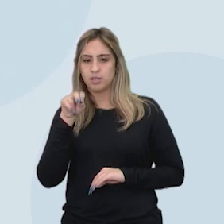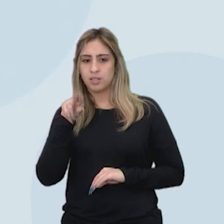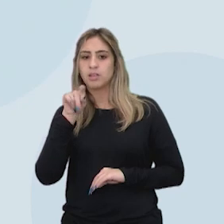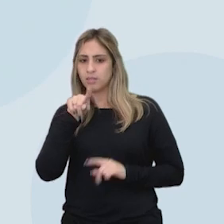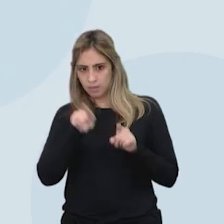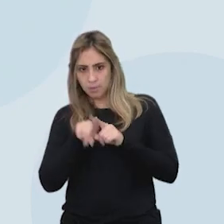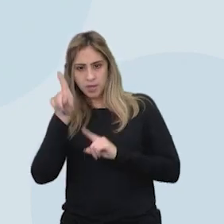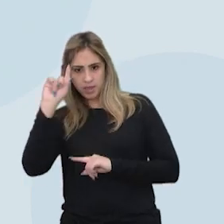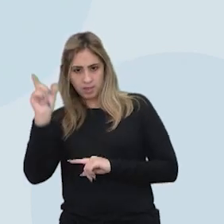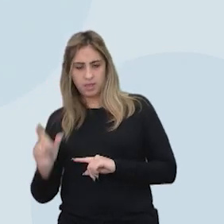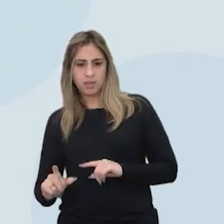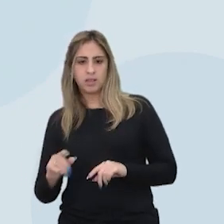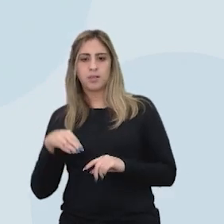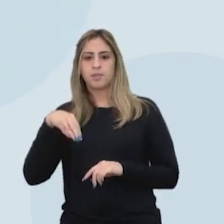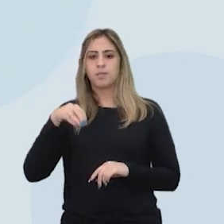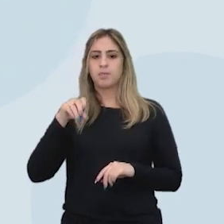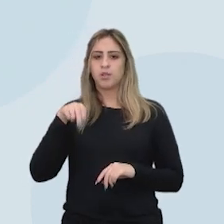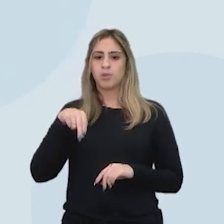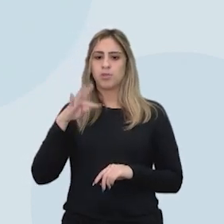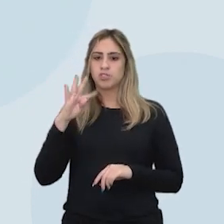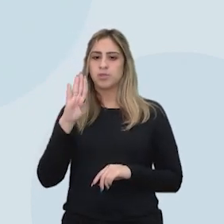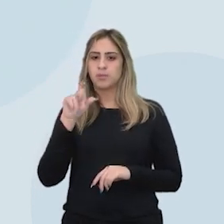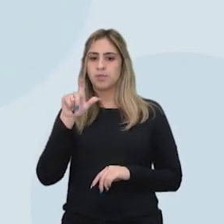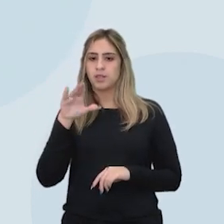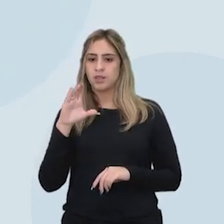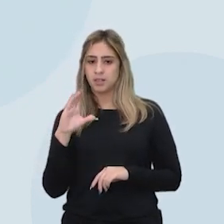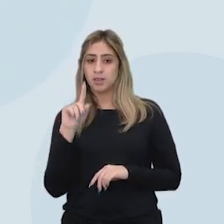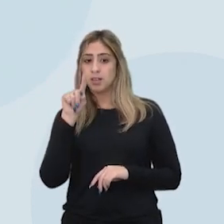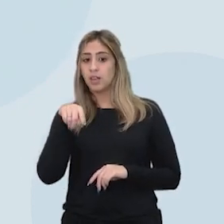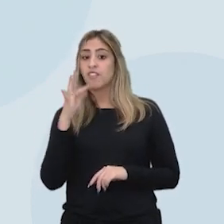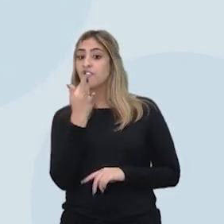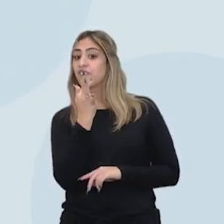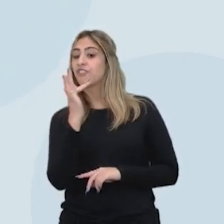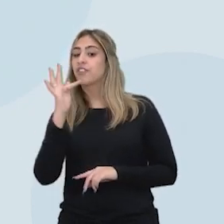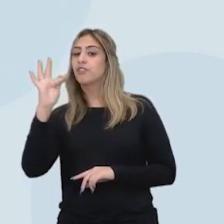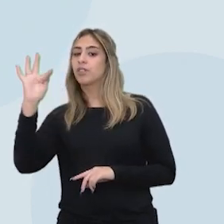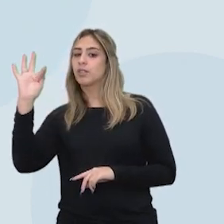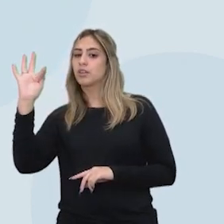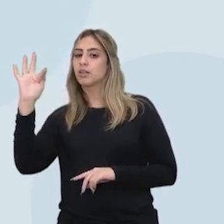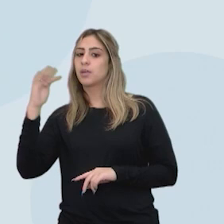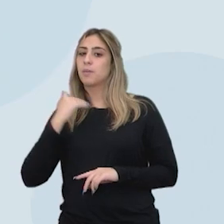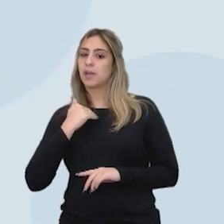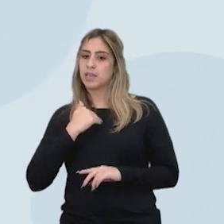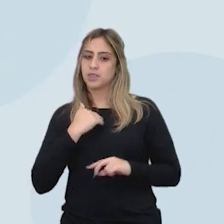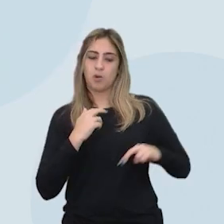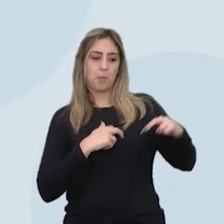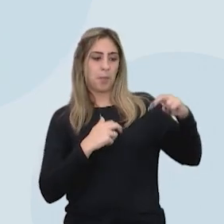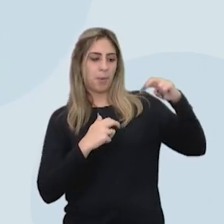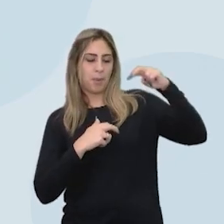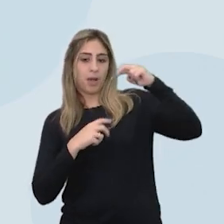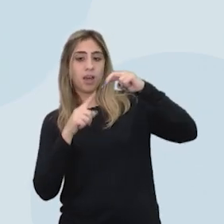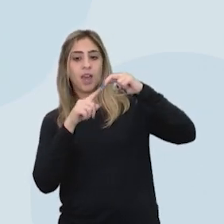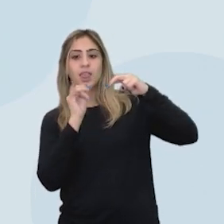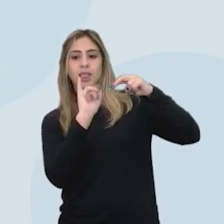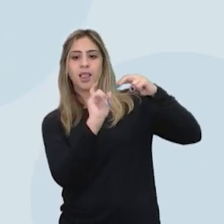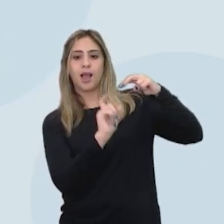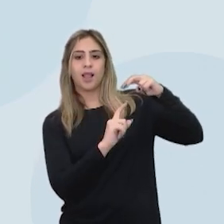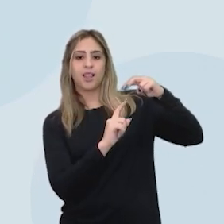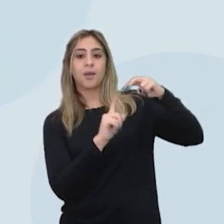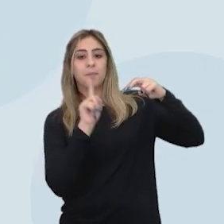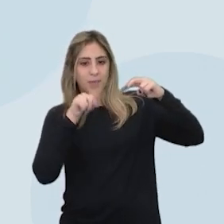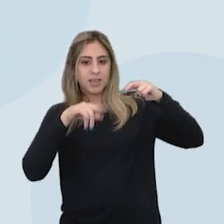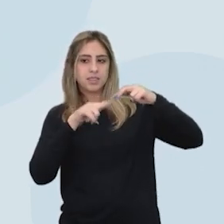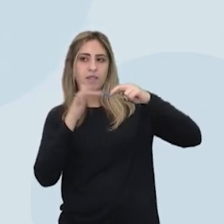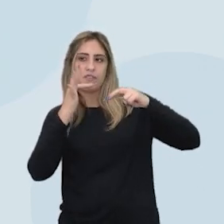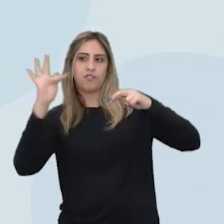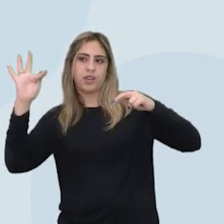nome. Mont Blanc, olha. O Mont Blanc, ele é França, mas eu subi pelo lado italiano. Você subiu pela Itália, mas... Tá,